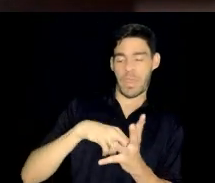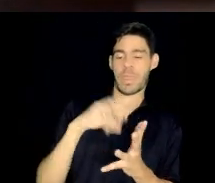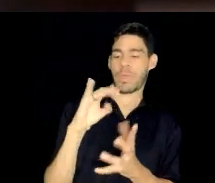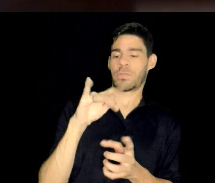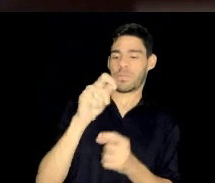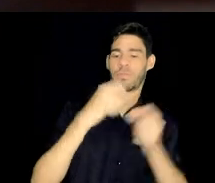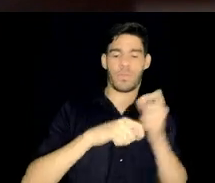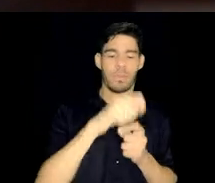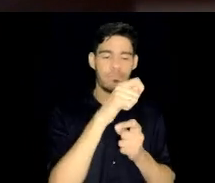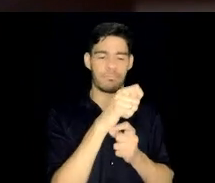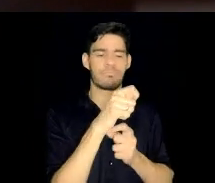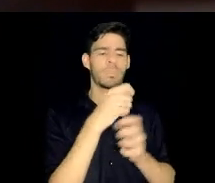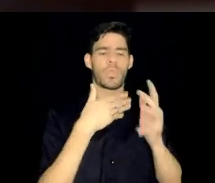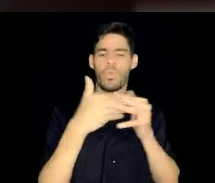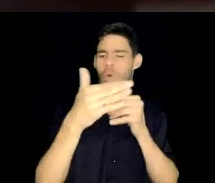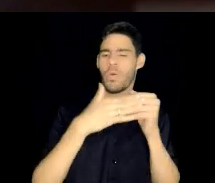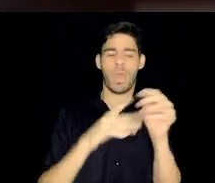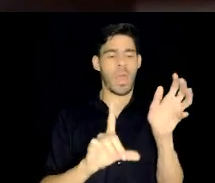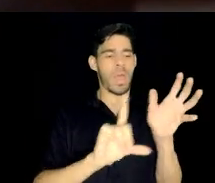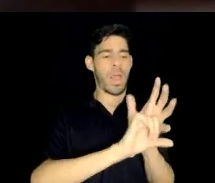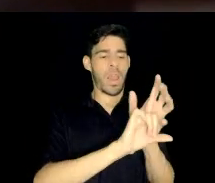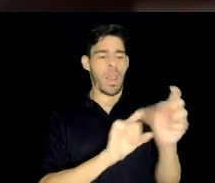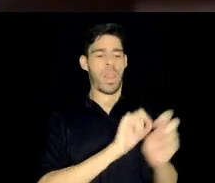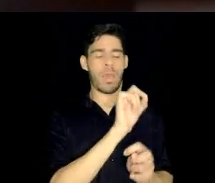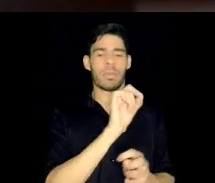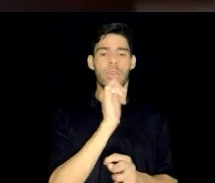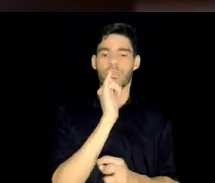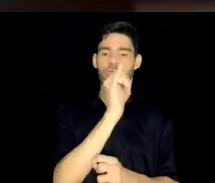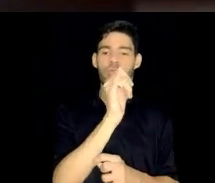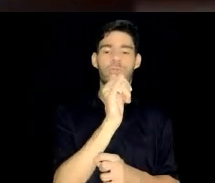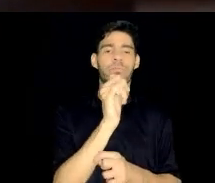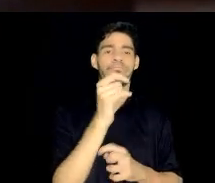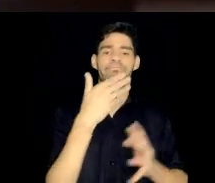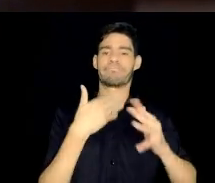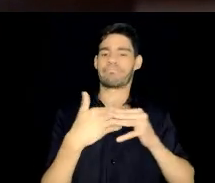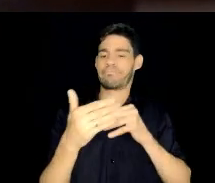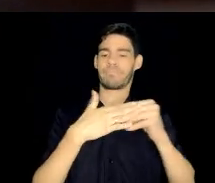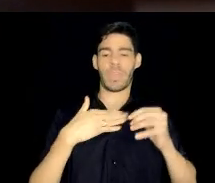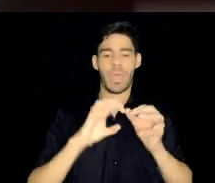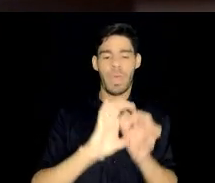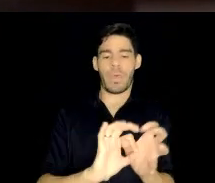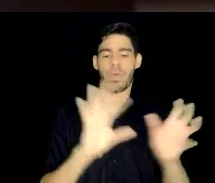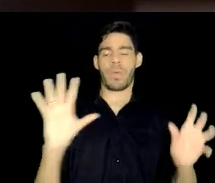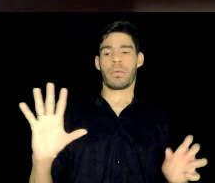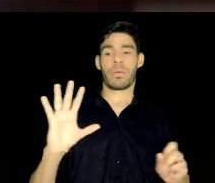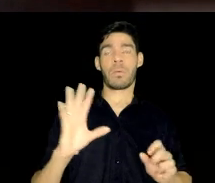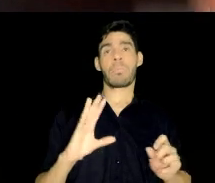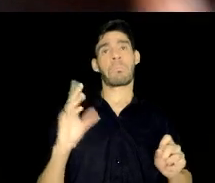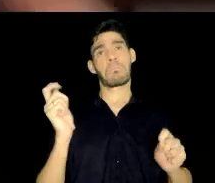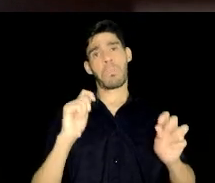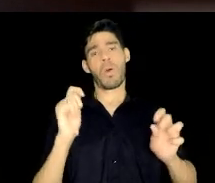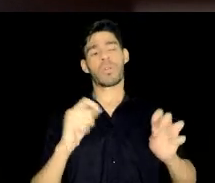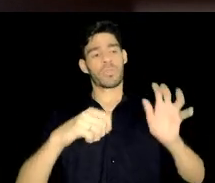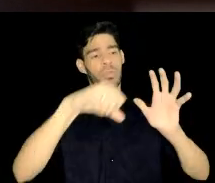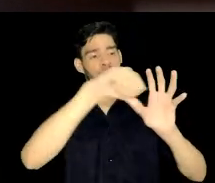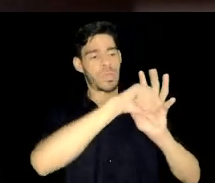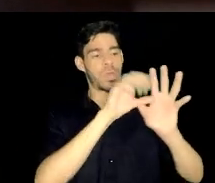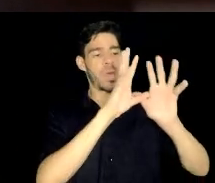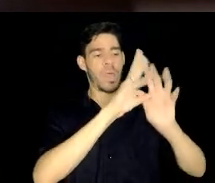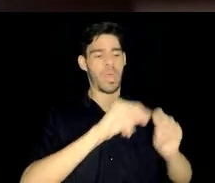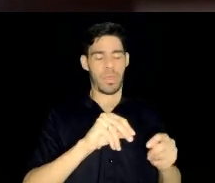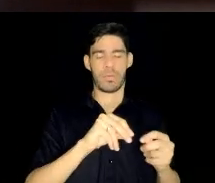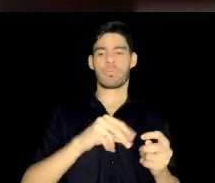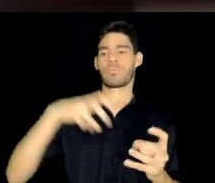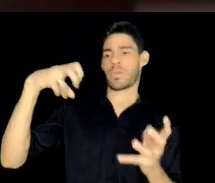penal, civil ou administrativa, tal qual em qualquer lei, ela declara que são independentes. Pode ser absolvido no